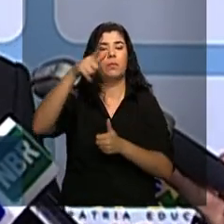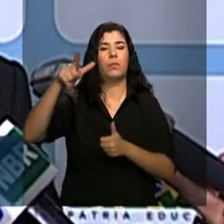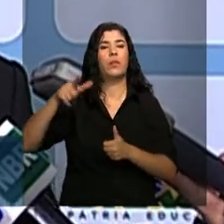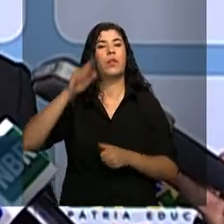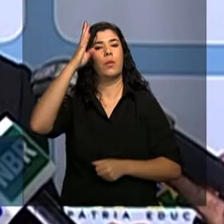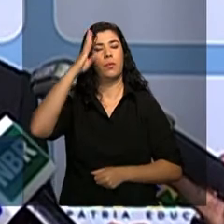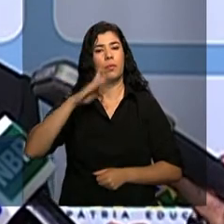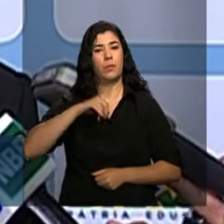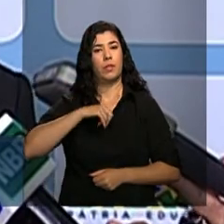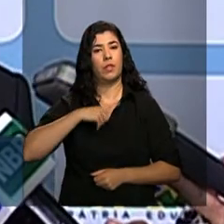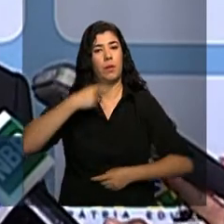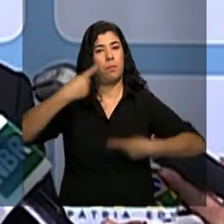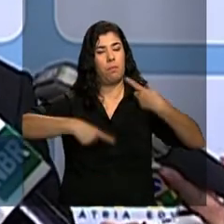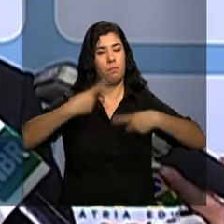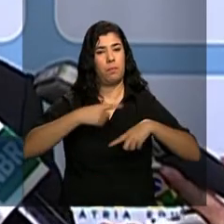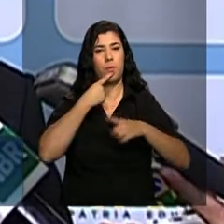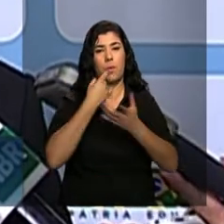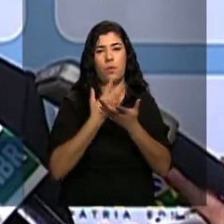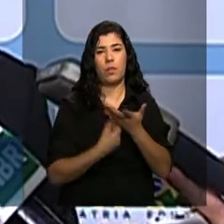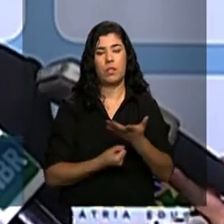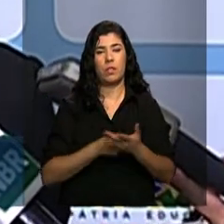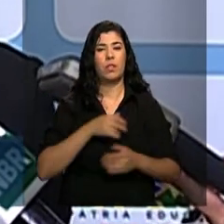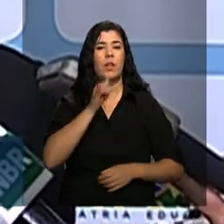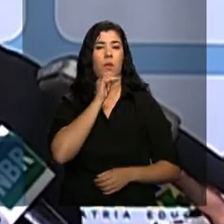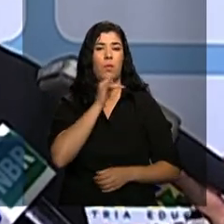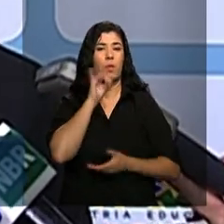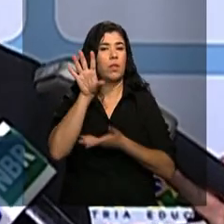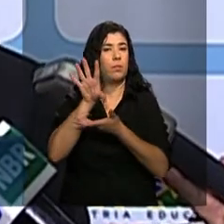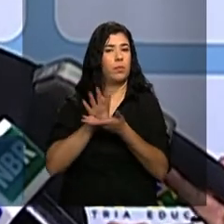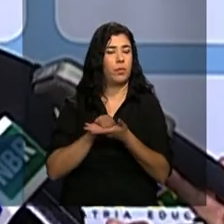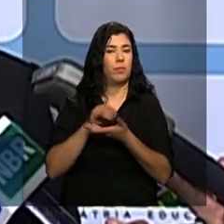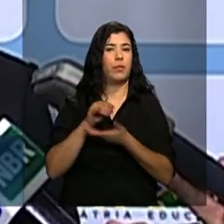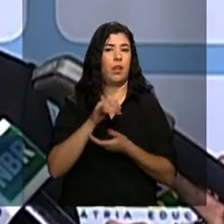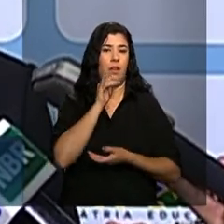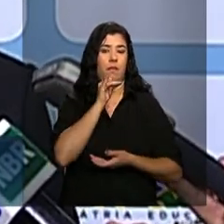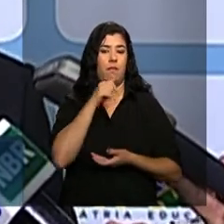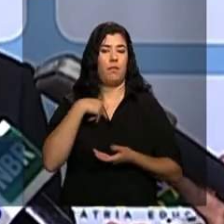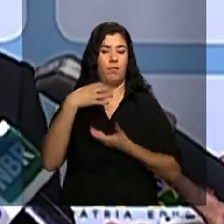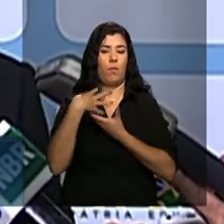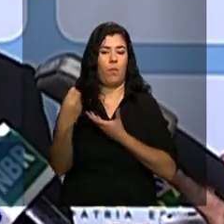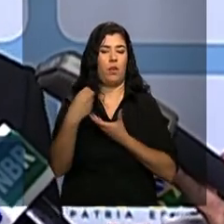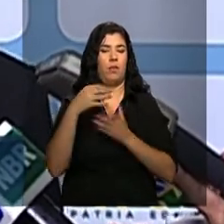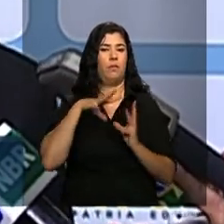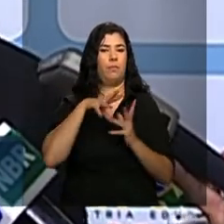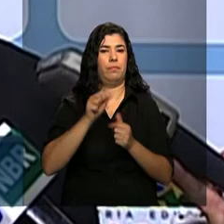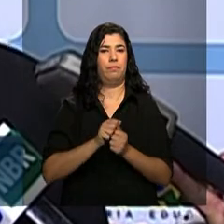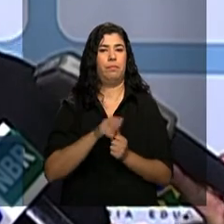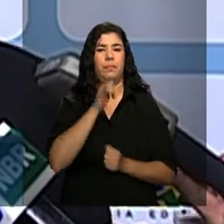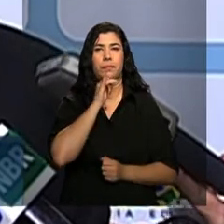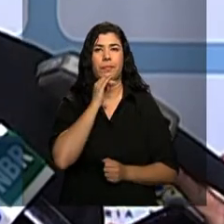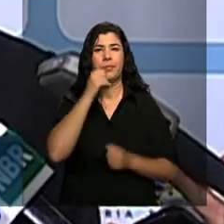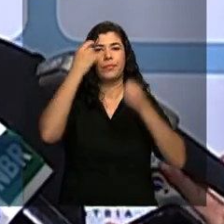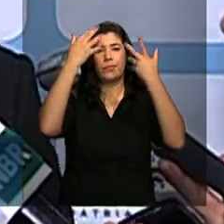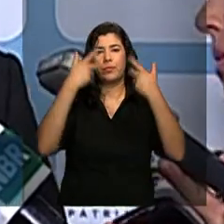tem hoje uma política de sangue hemoderivados que é um exemplo para o mundo. É um dos, vamos dizer assim, quando a gente diz assim que o SUS funciona muito